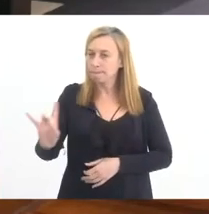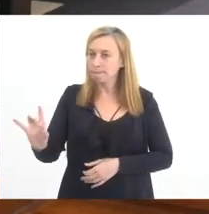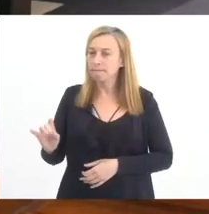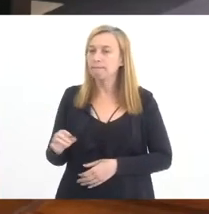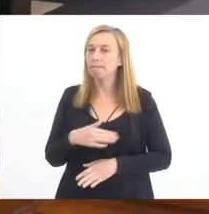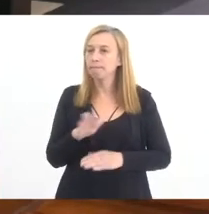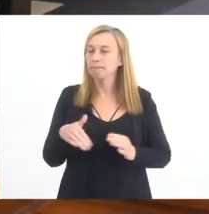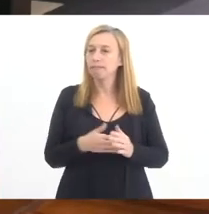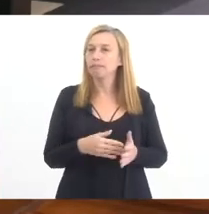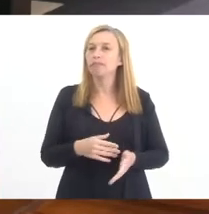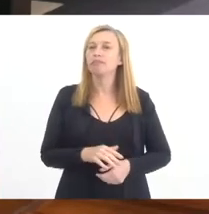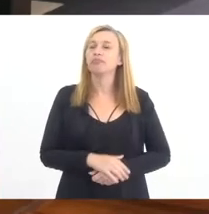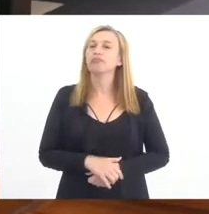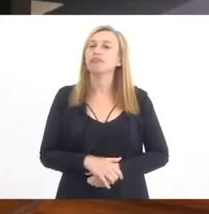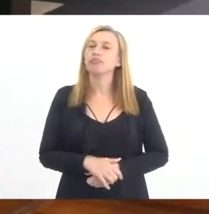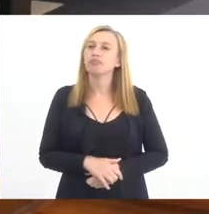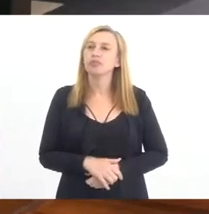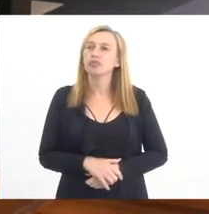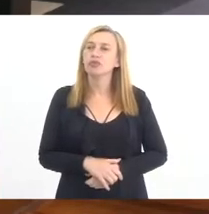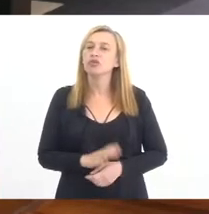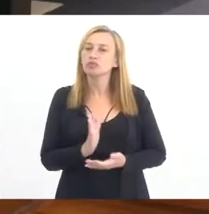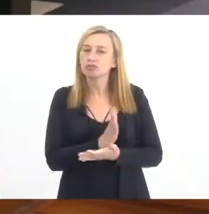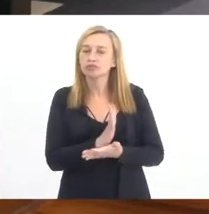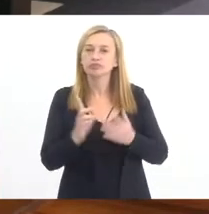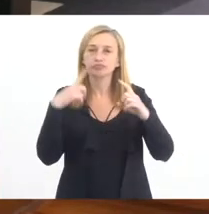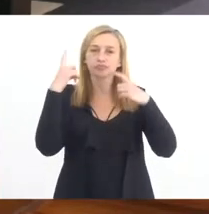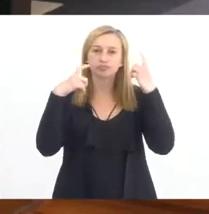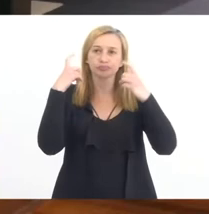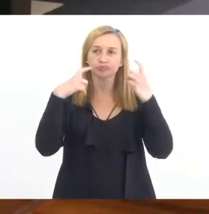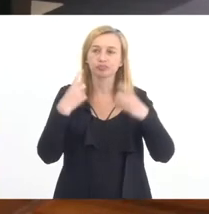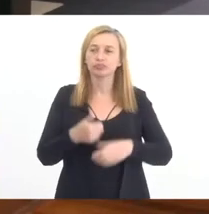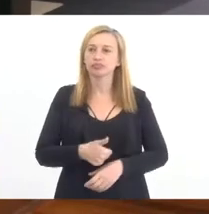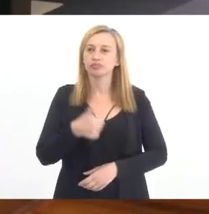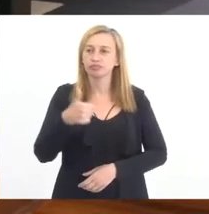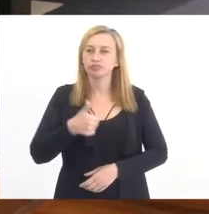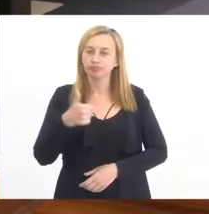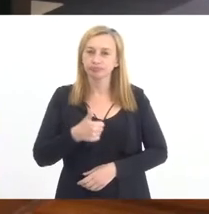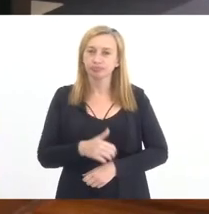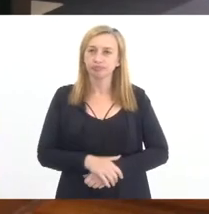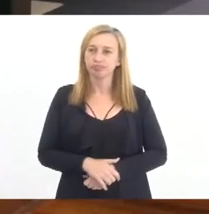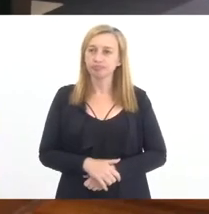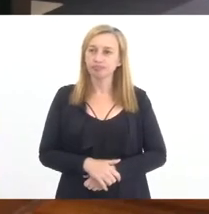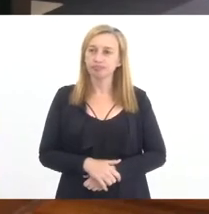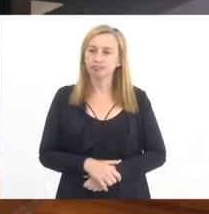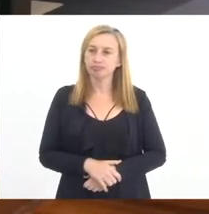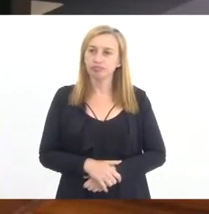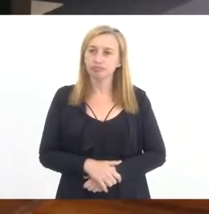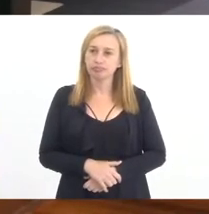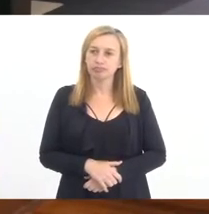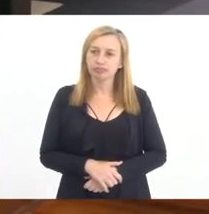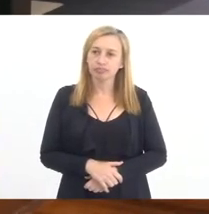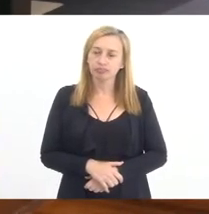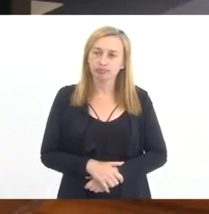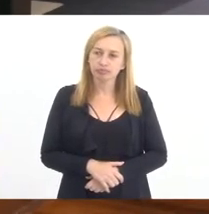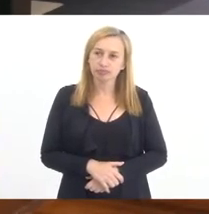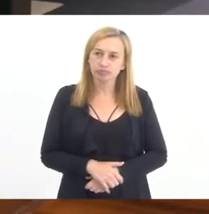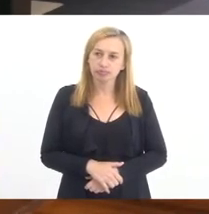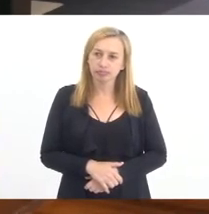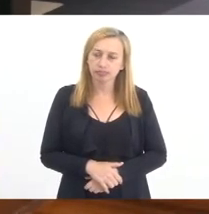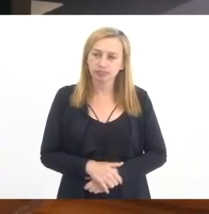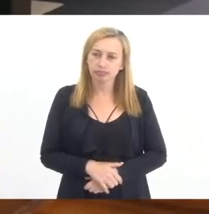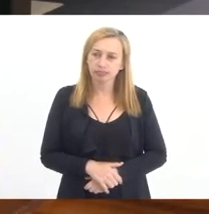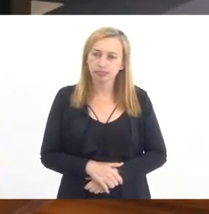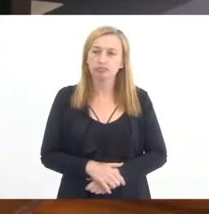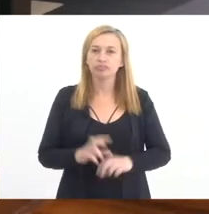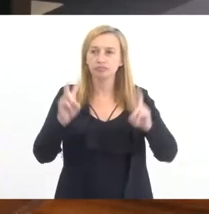da plateia aqui constituída, algumas preocupações. A primeira delas é ainda por incrível que pareça, ainda paira